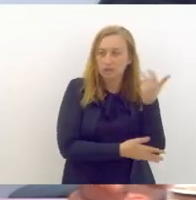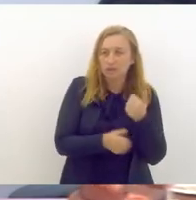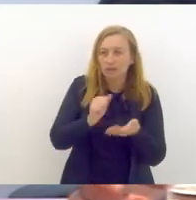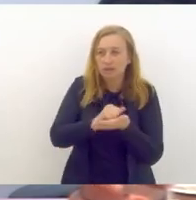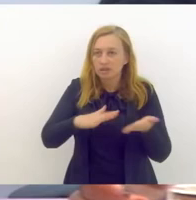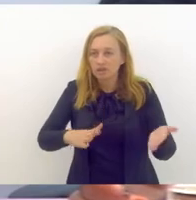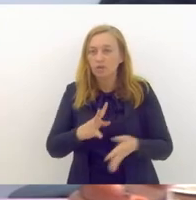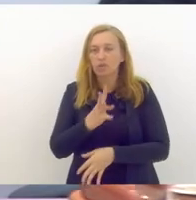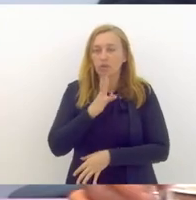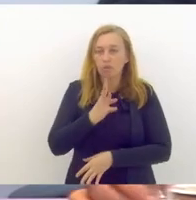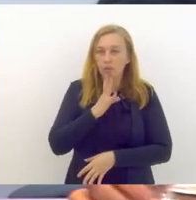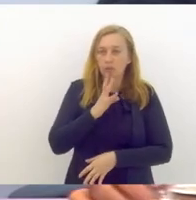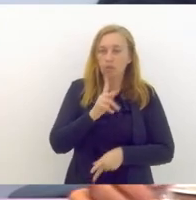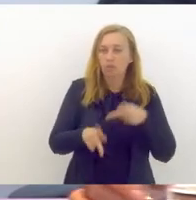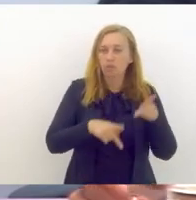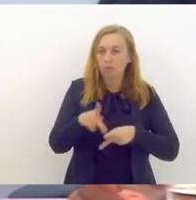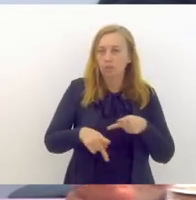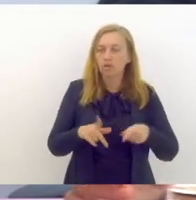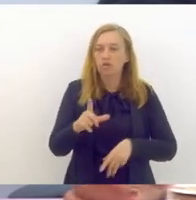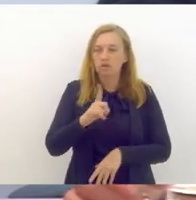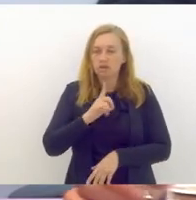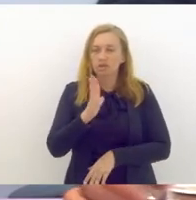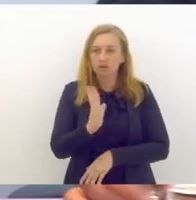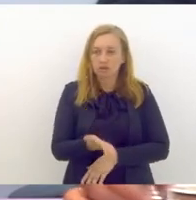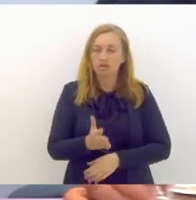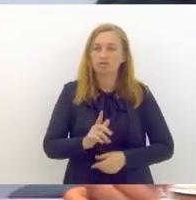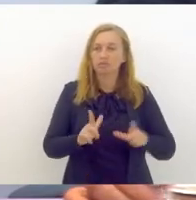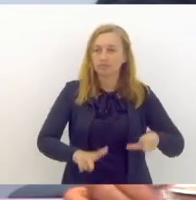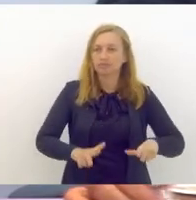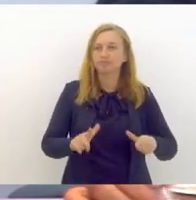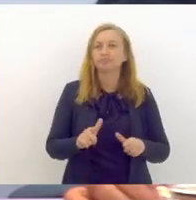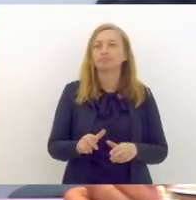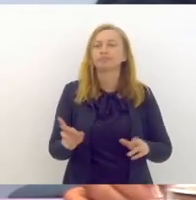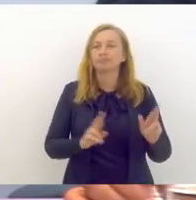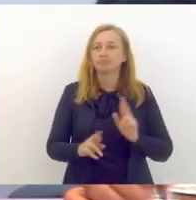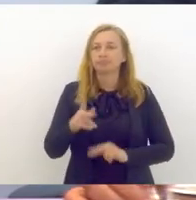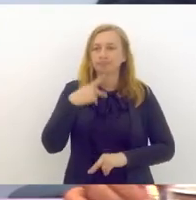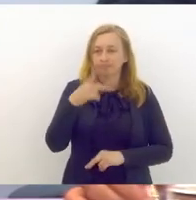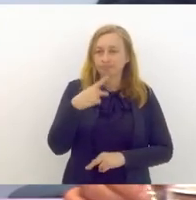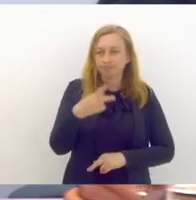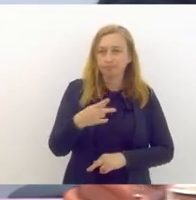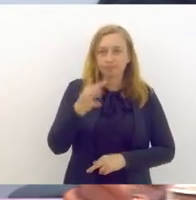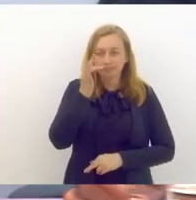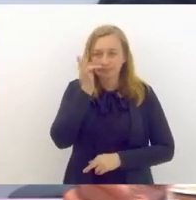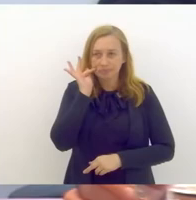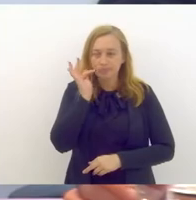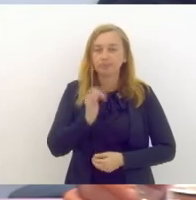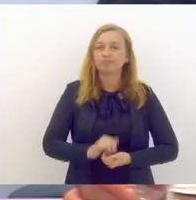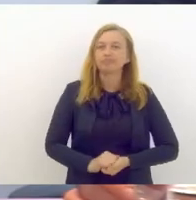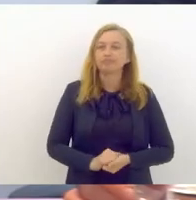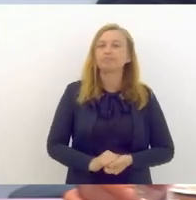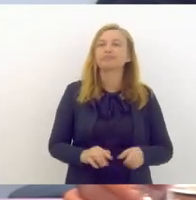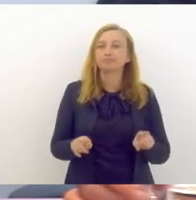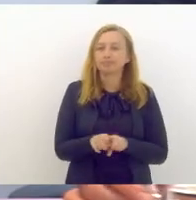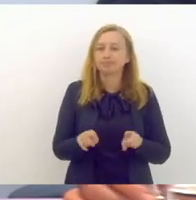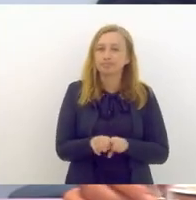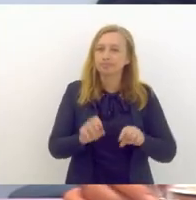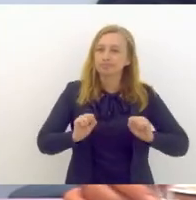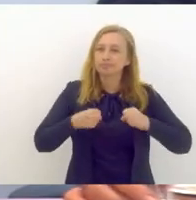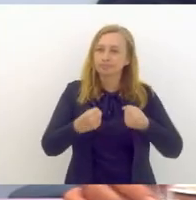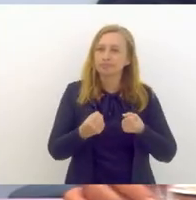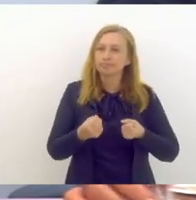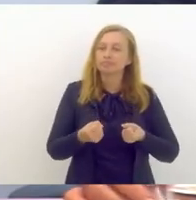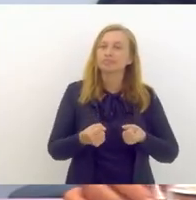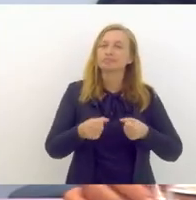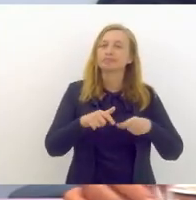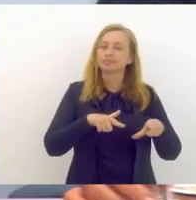o reconhecimento da população que já existe ali no local. E com relação à fala do deputado Flávio Serafini, também reforçando o trabalho